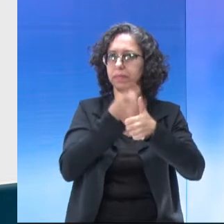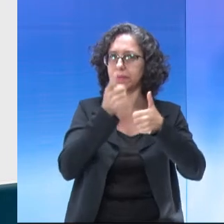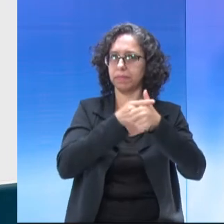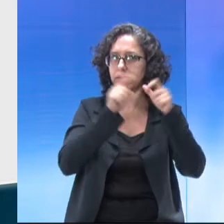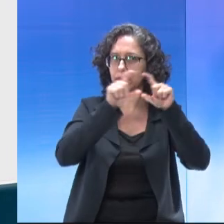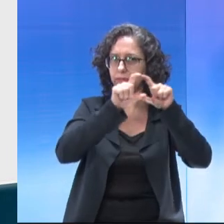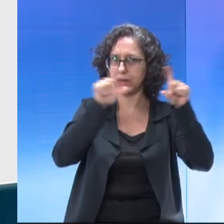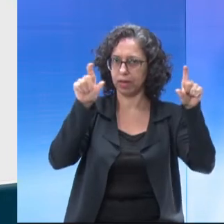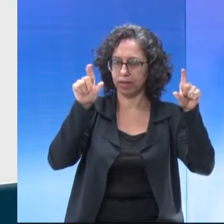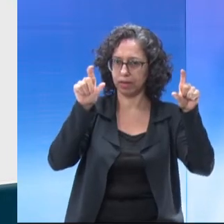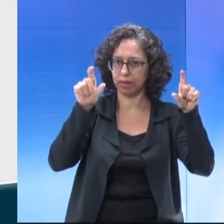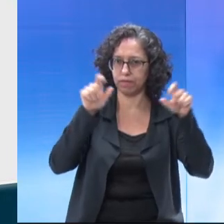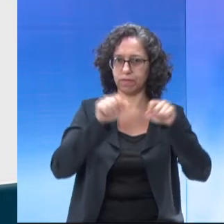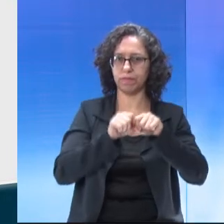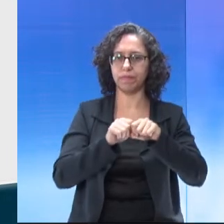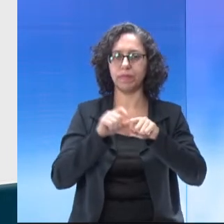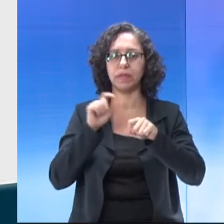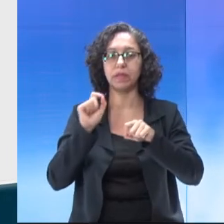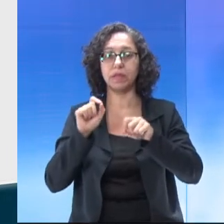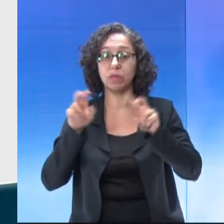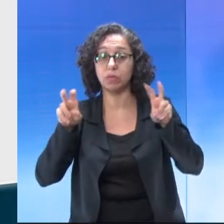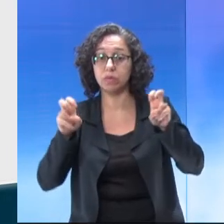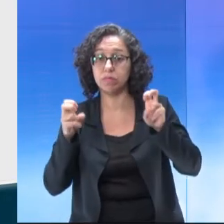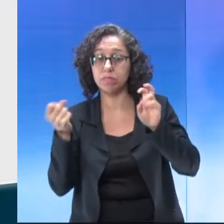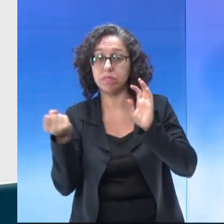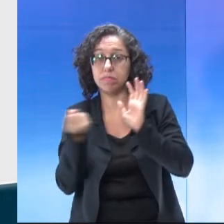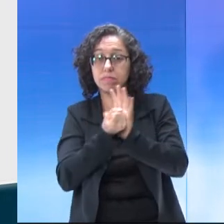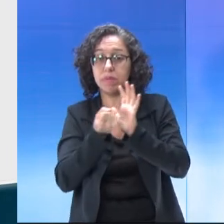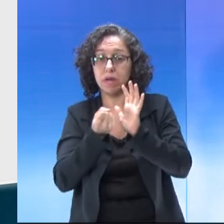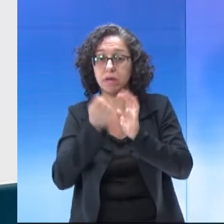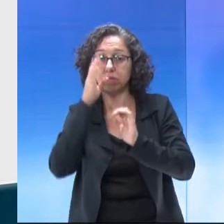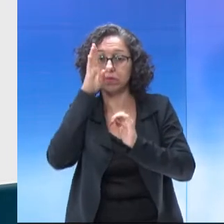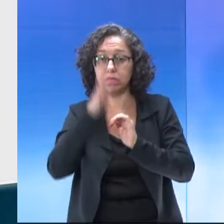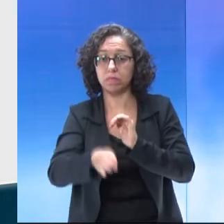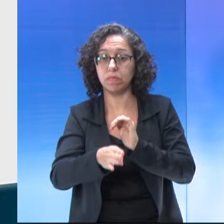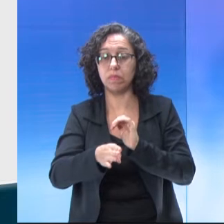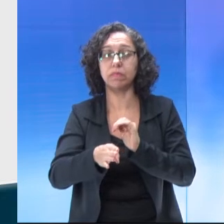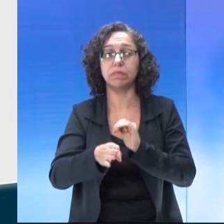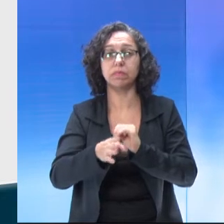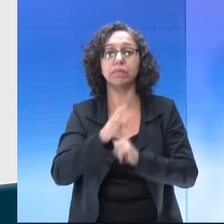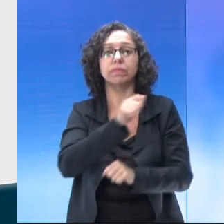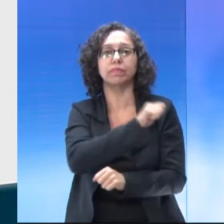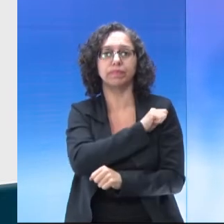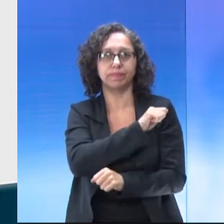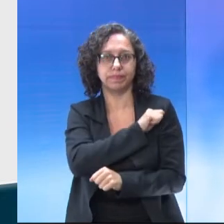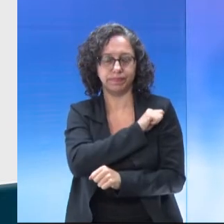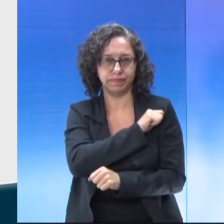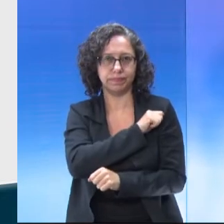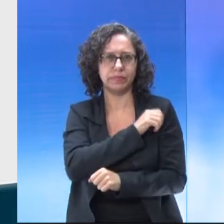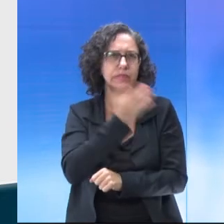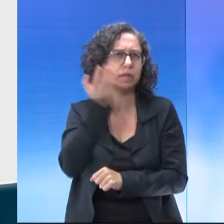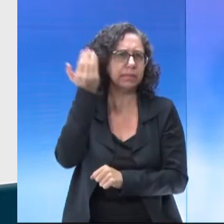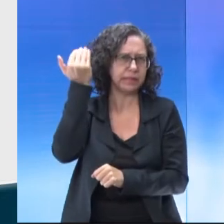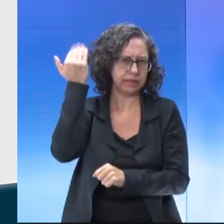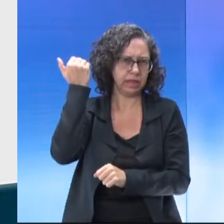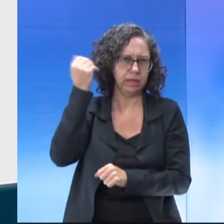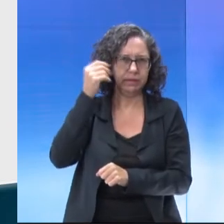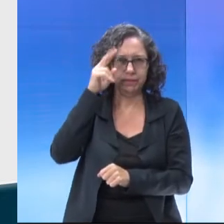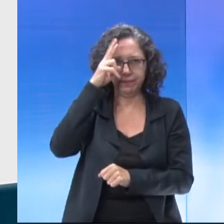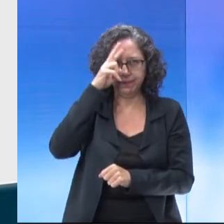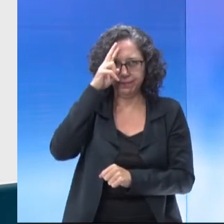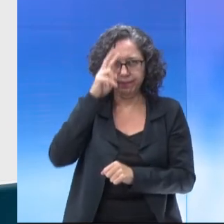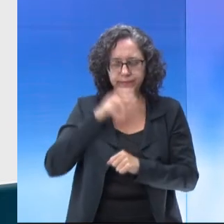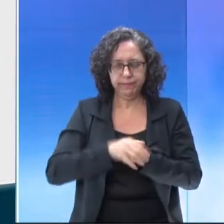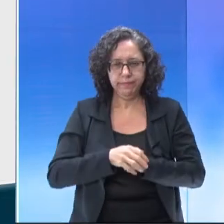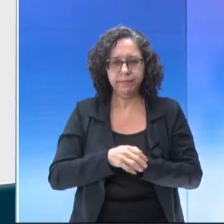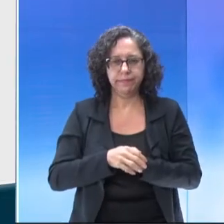primeiro parágrafo, as aspas marcam o discurso direto do aluno. Lembrando que nós estamos referindo ao texto que nós lemos